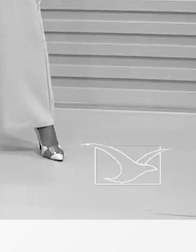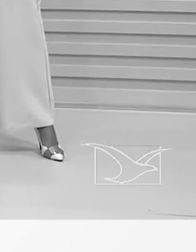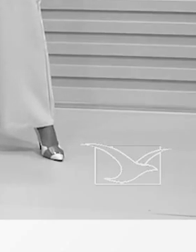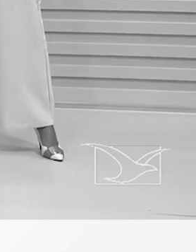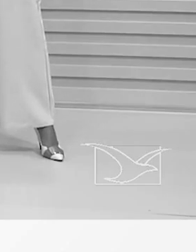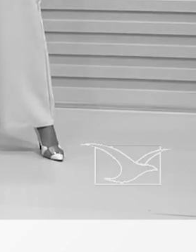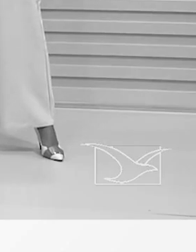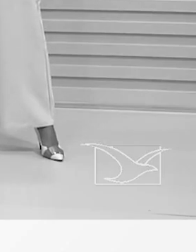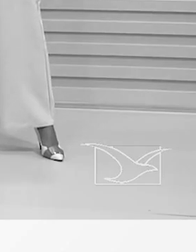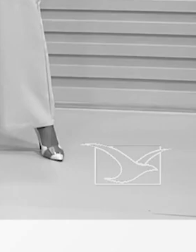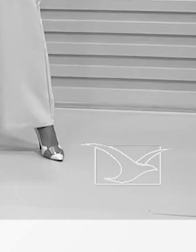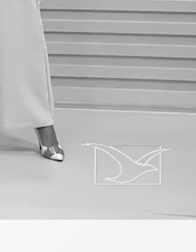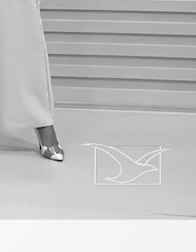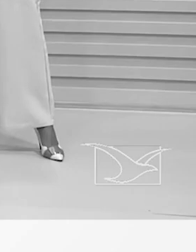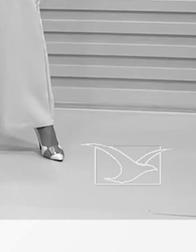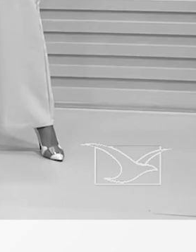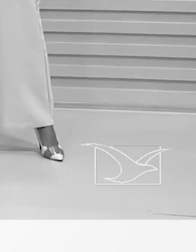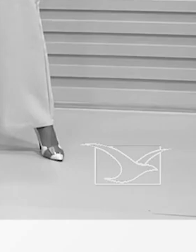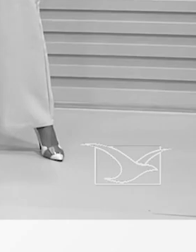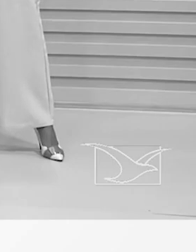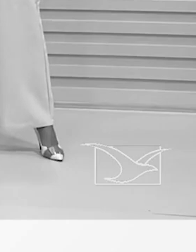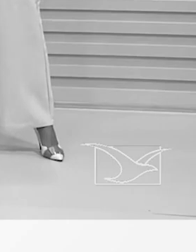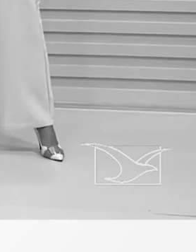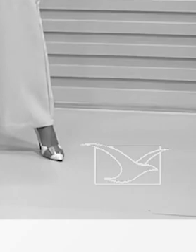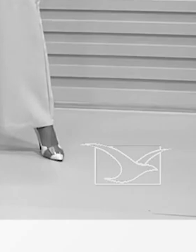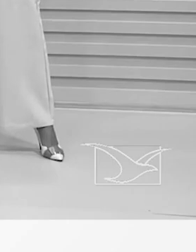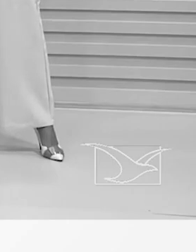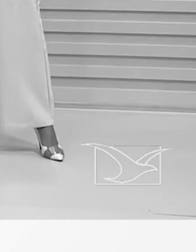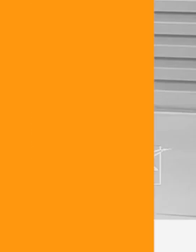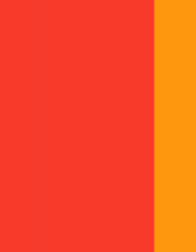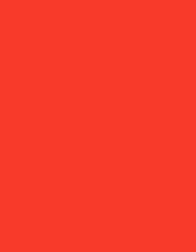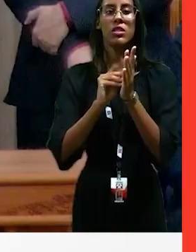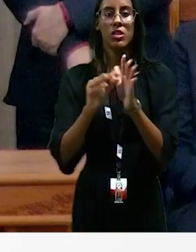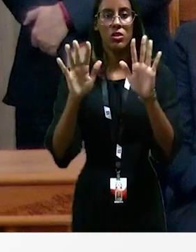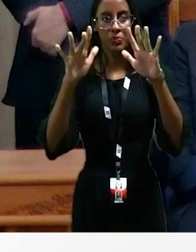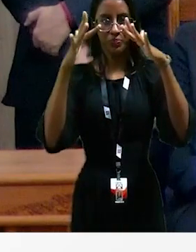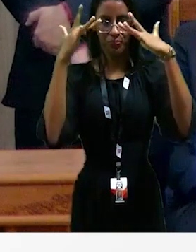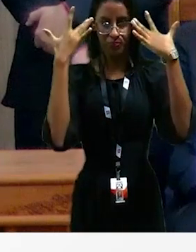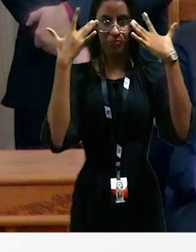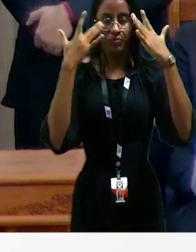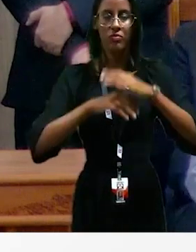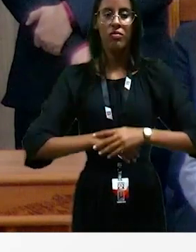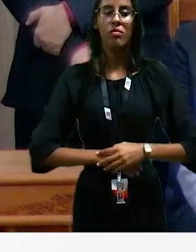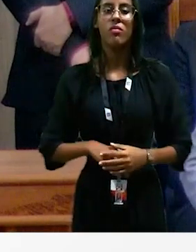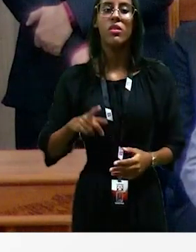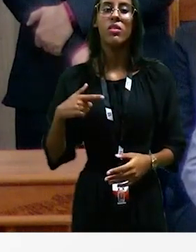angélicos gritou u passivas em frente aqui em São Luís